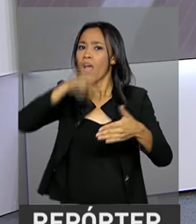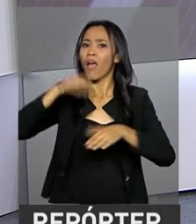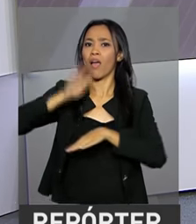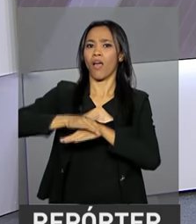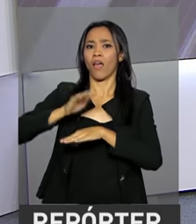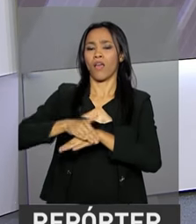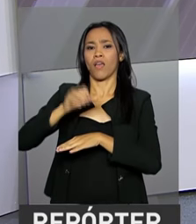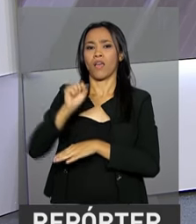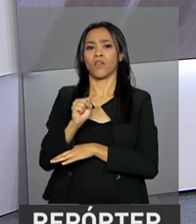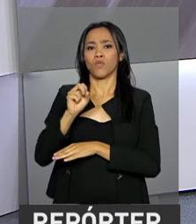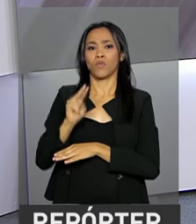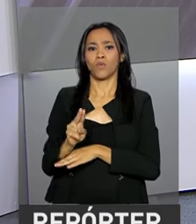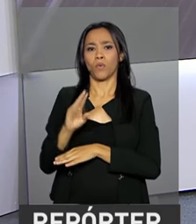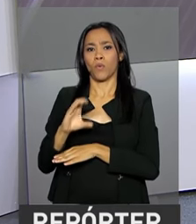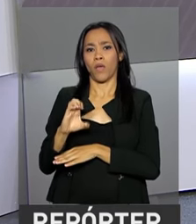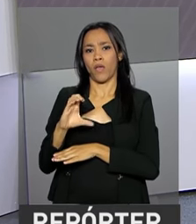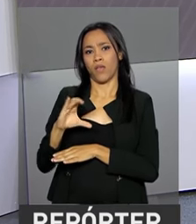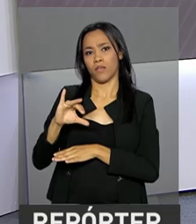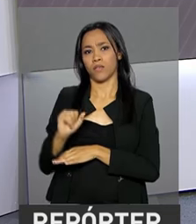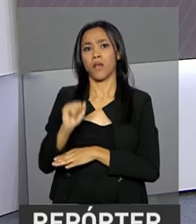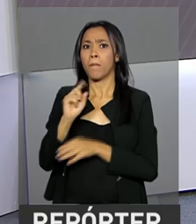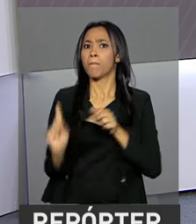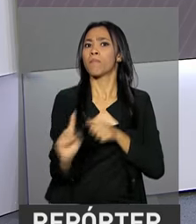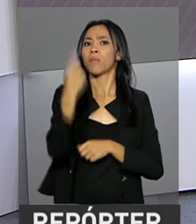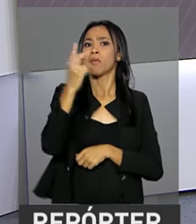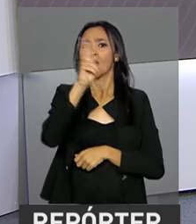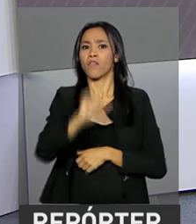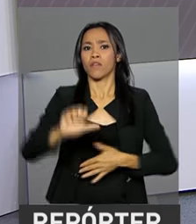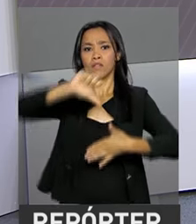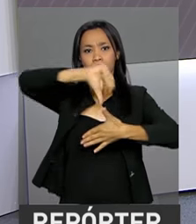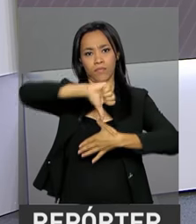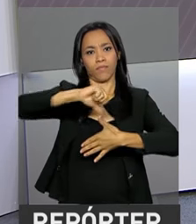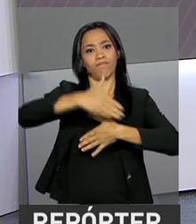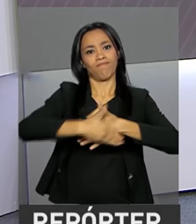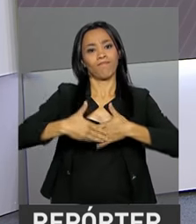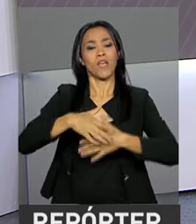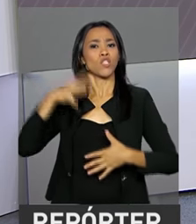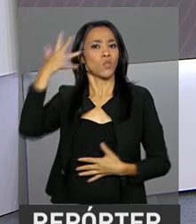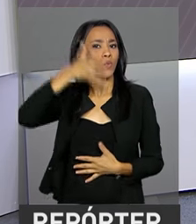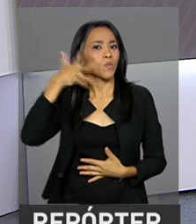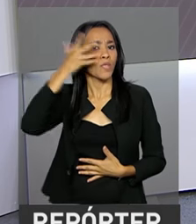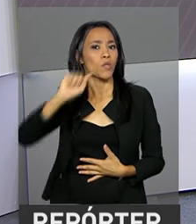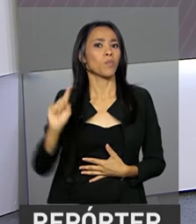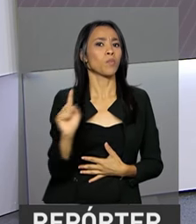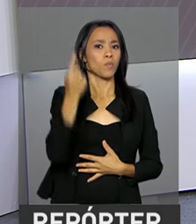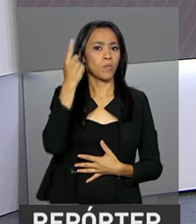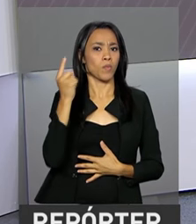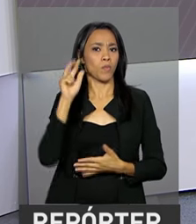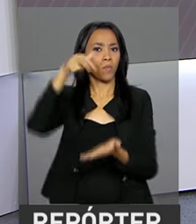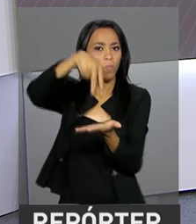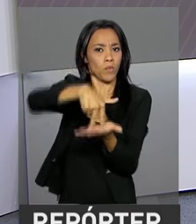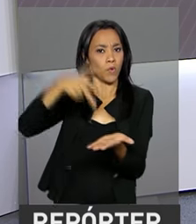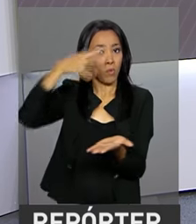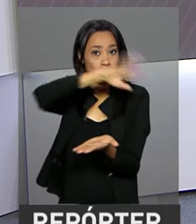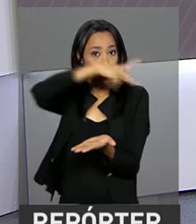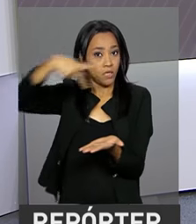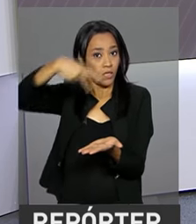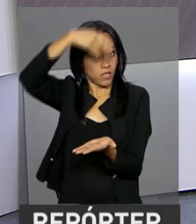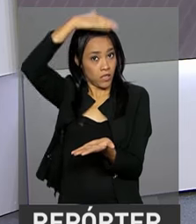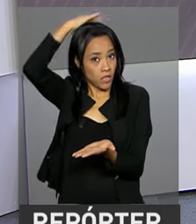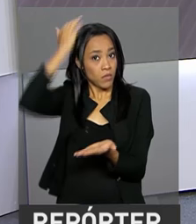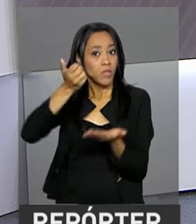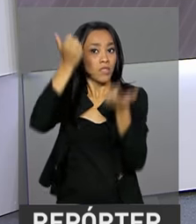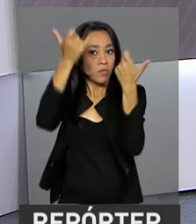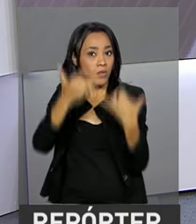na américa do sul ao discursar na abertura do encontro o presidente michel temer destacou o empenho do brasil